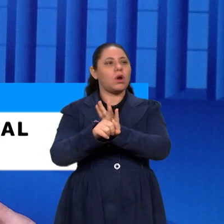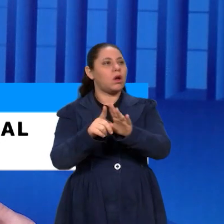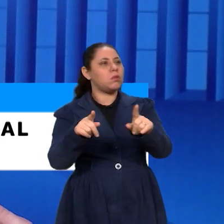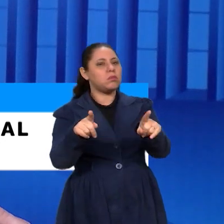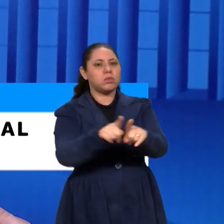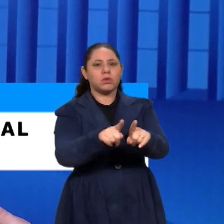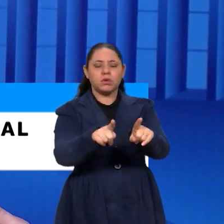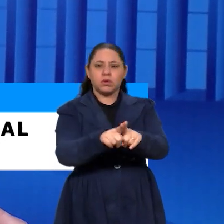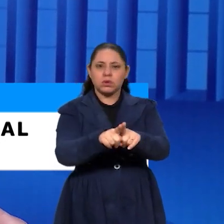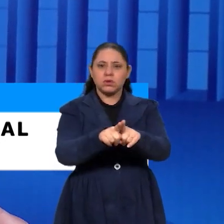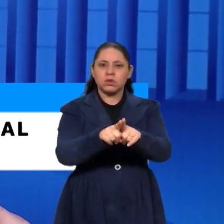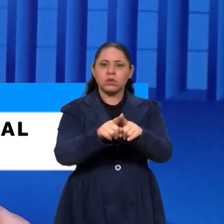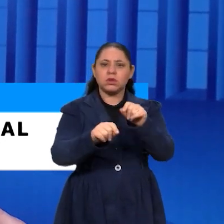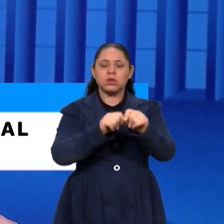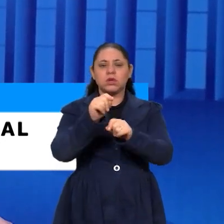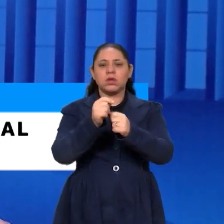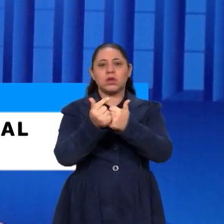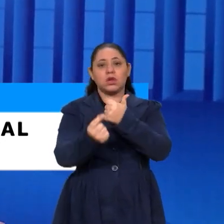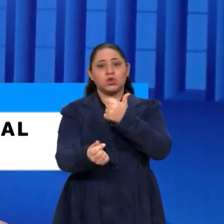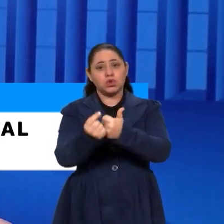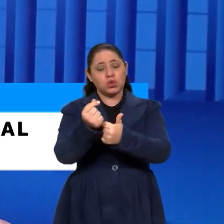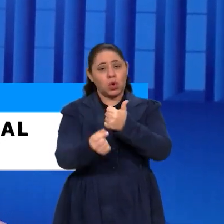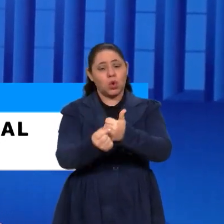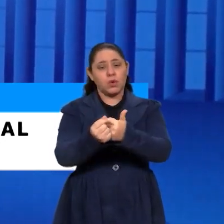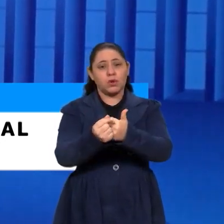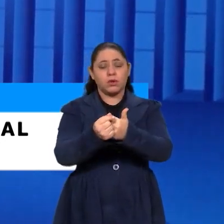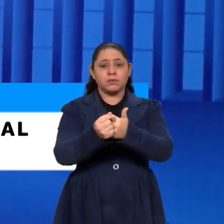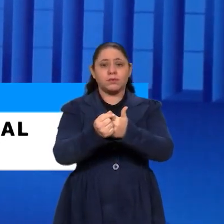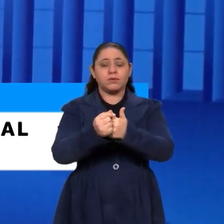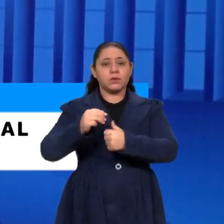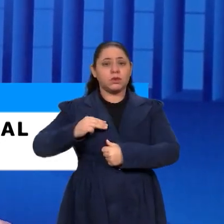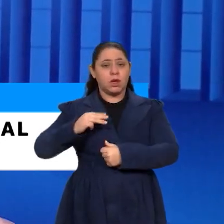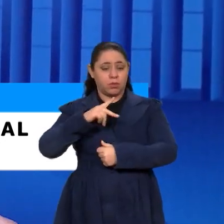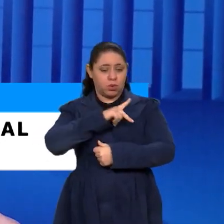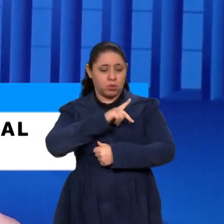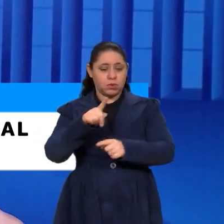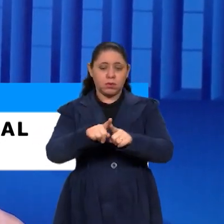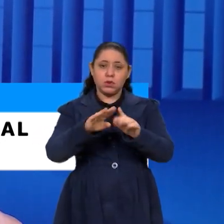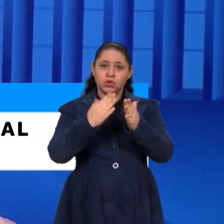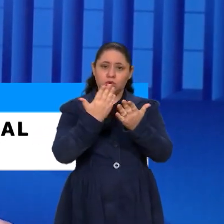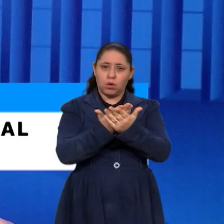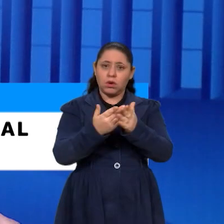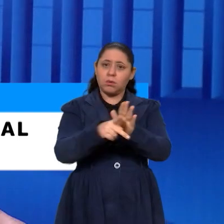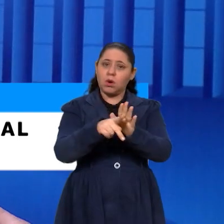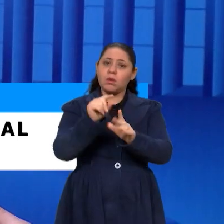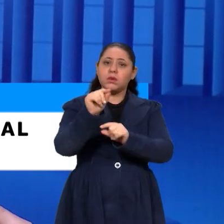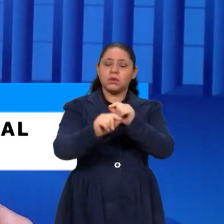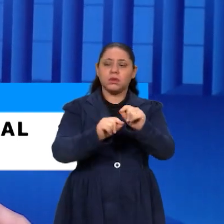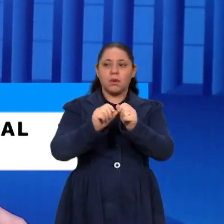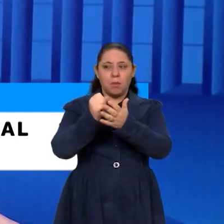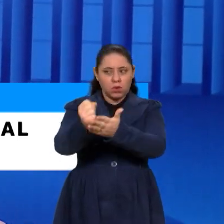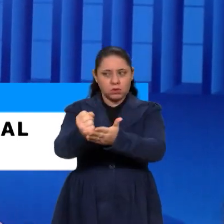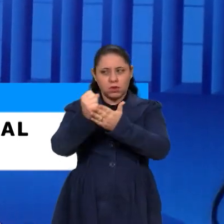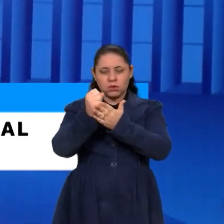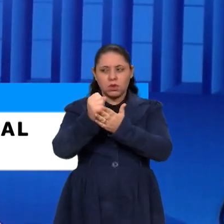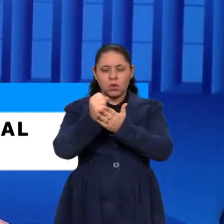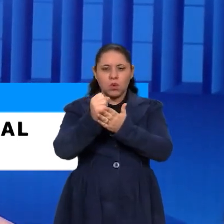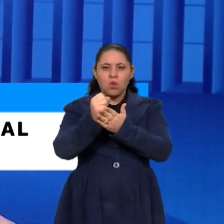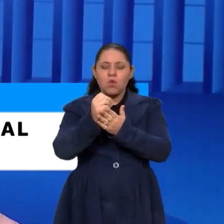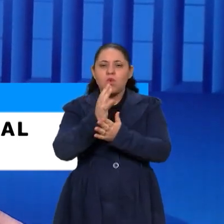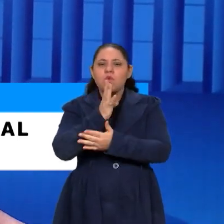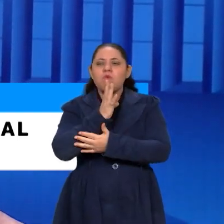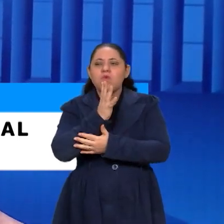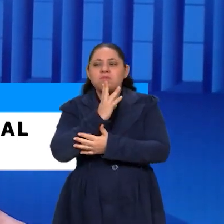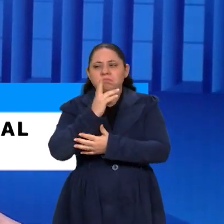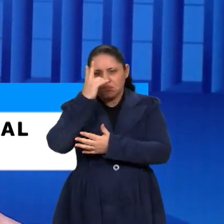A escola de governo, a escola do Tribunal de Justiça, do Ministério Público, que a gente possa trazer o conhecimento